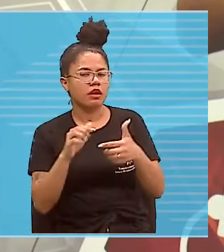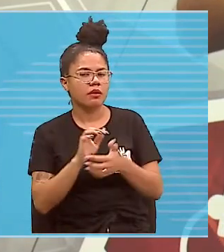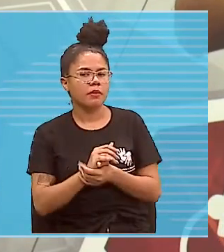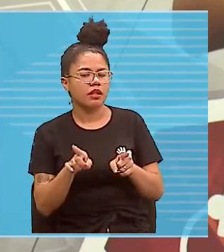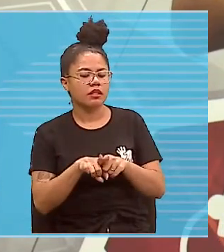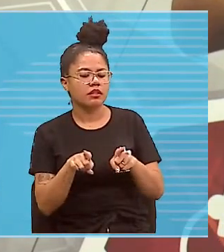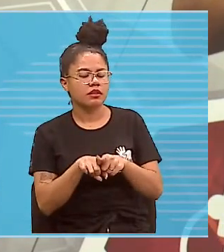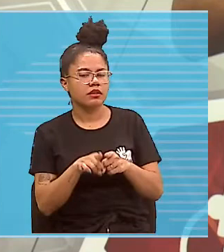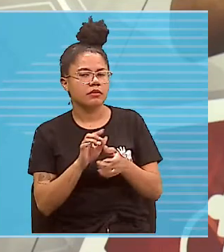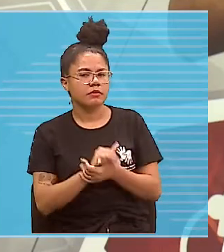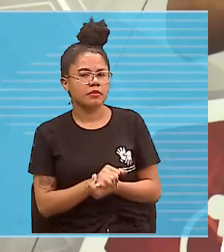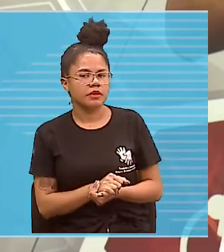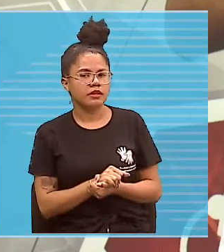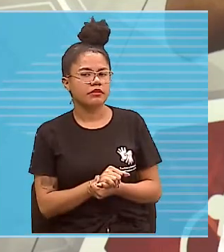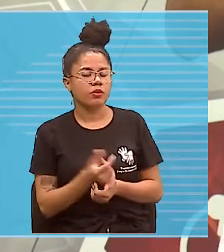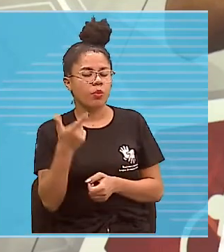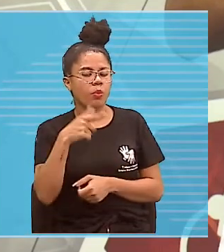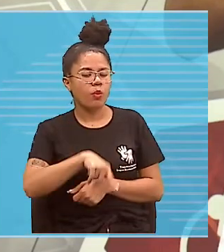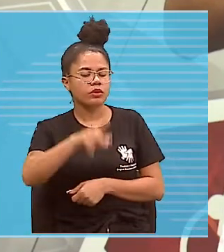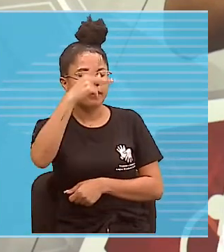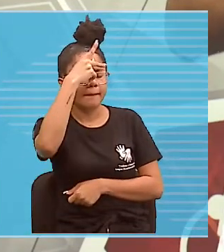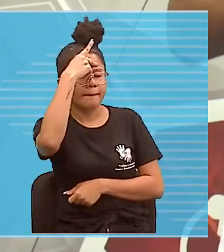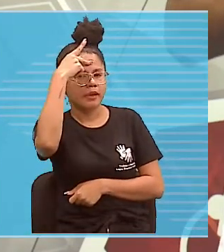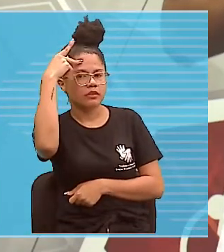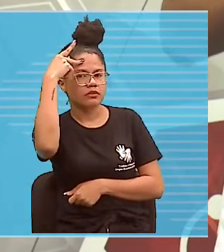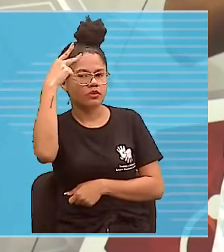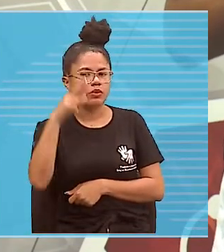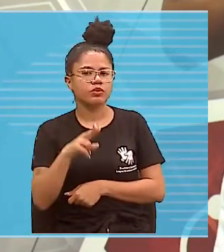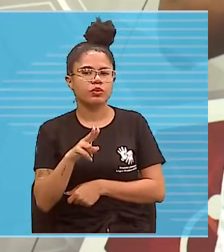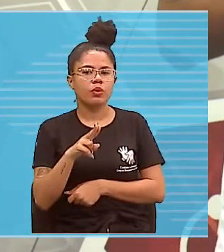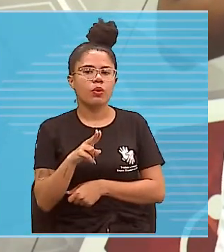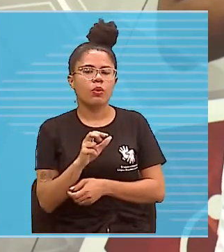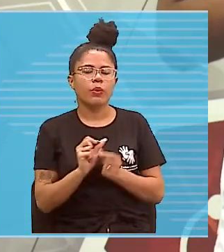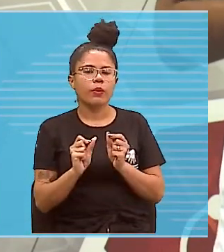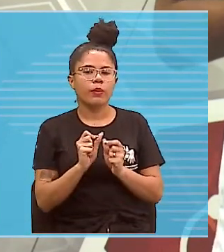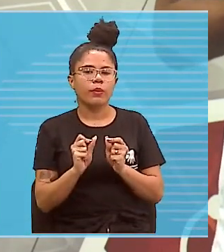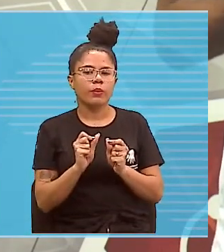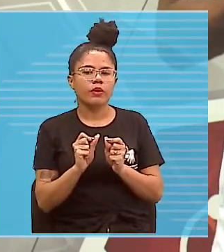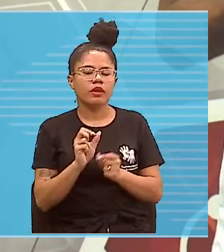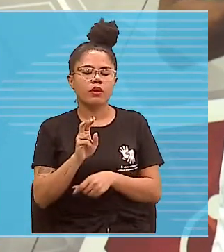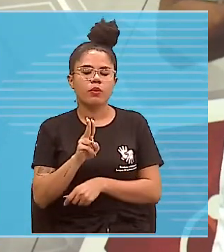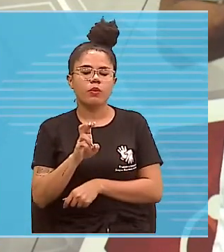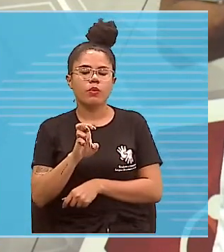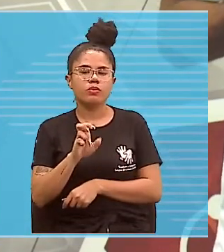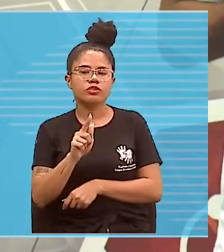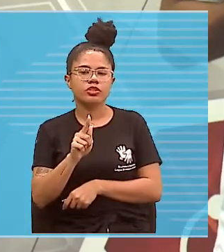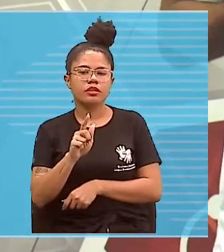do assessor jurídico da UGIE, Maurício Carvalho.